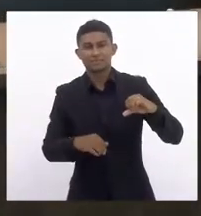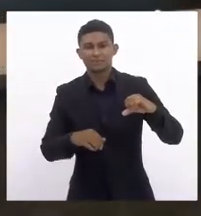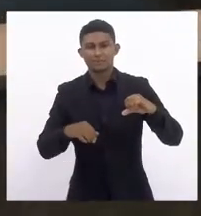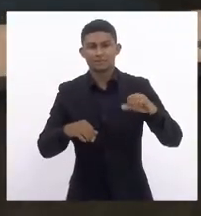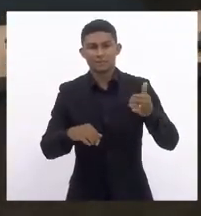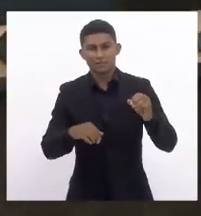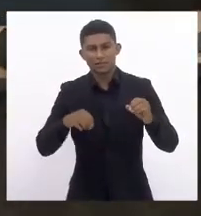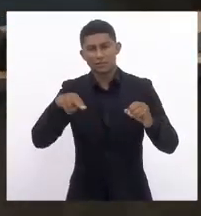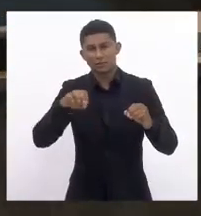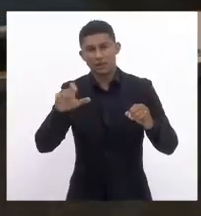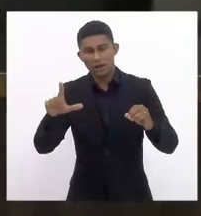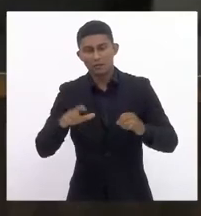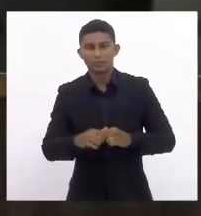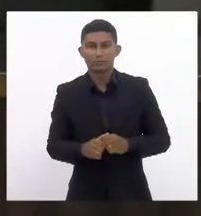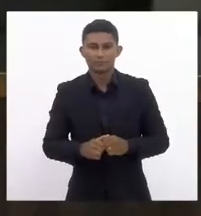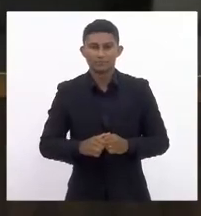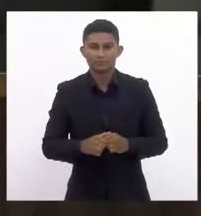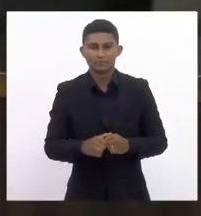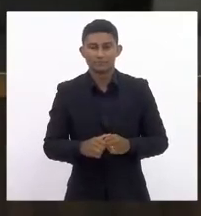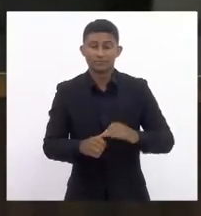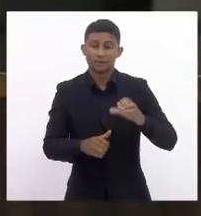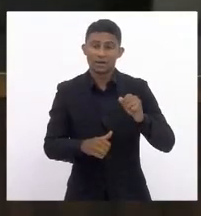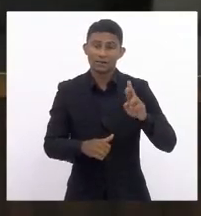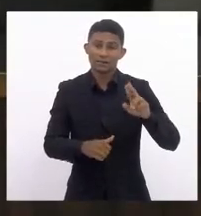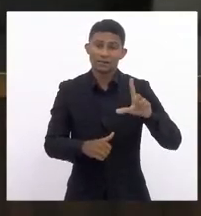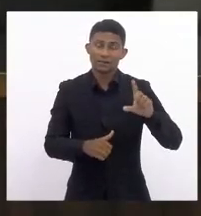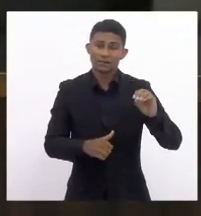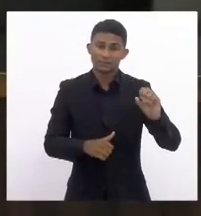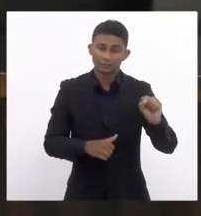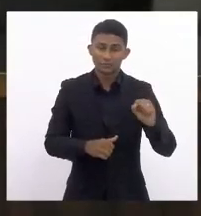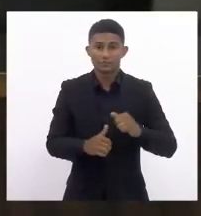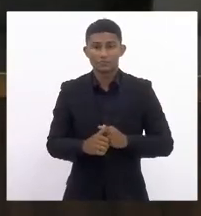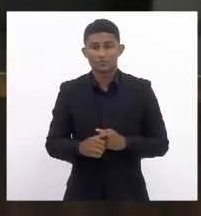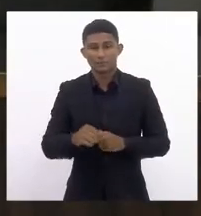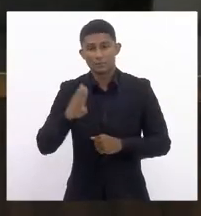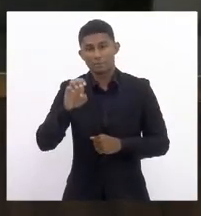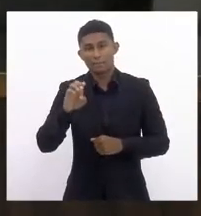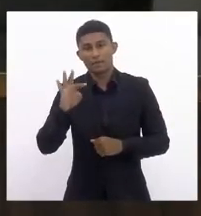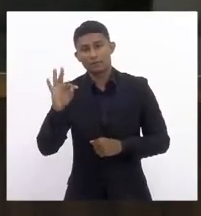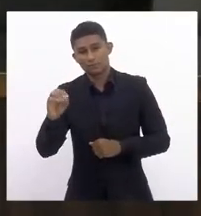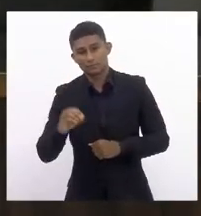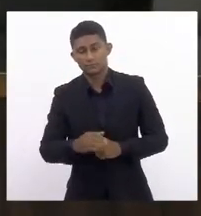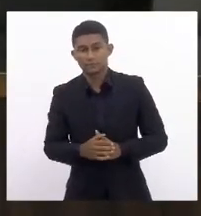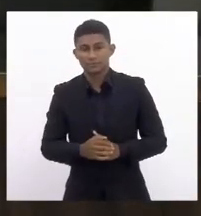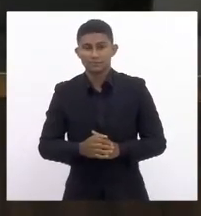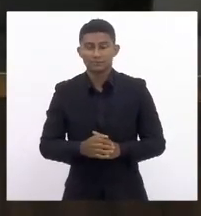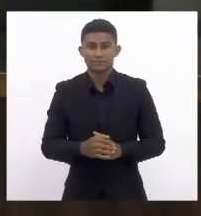Carvalho, deputado Carlos Mink, deputado Bebeto,